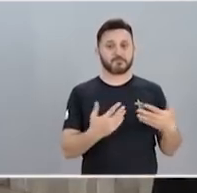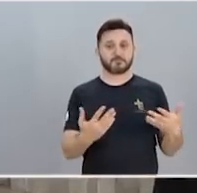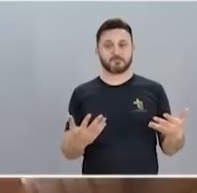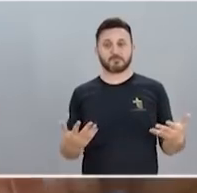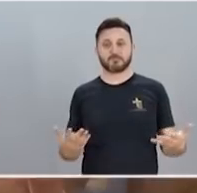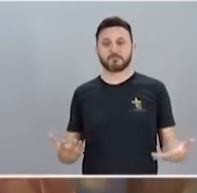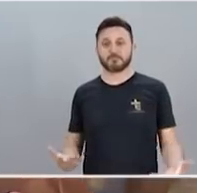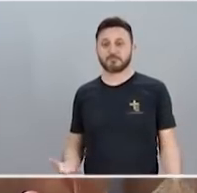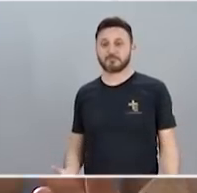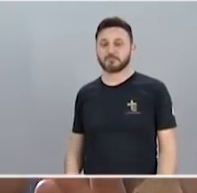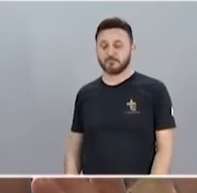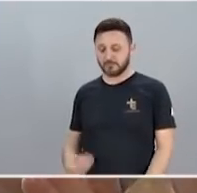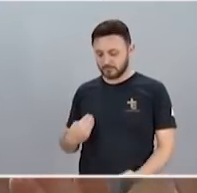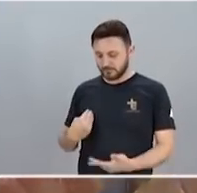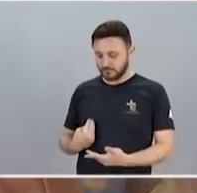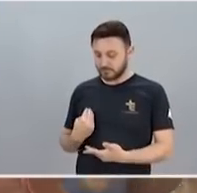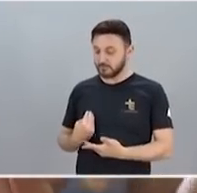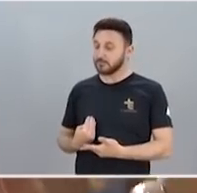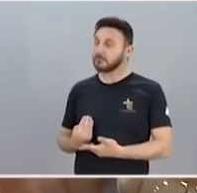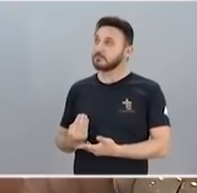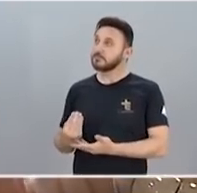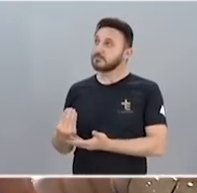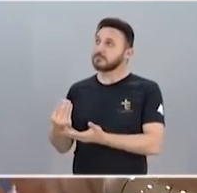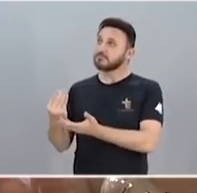na mão do meu